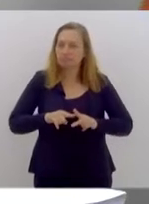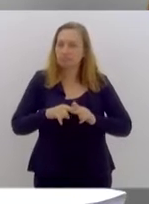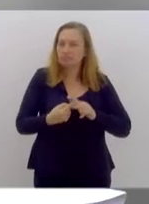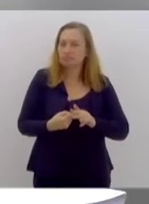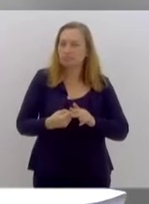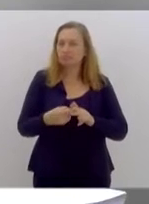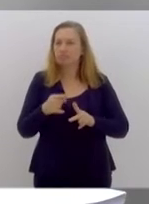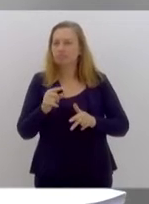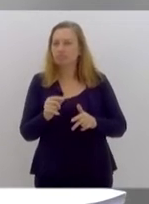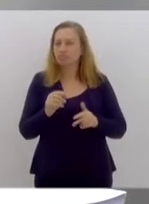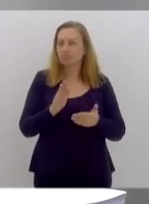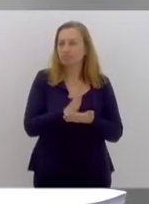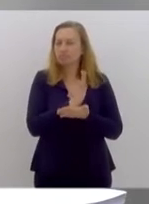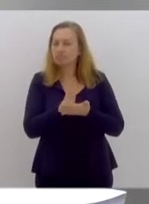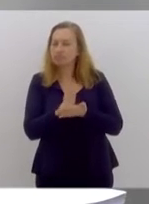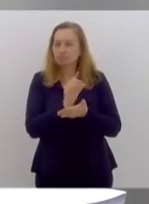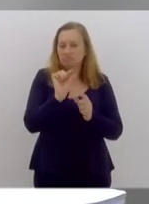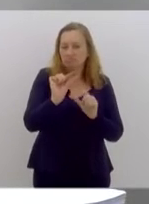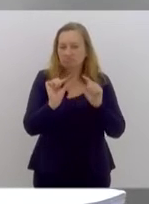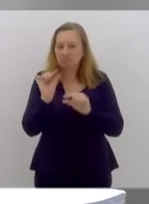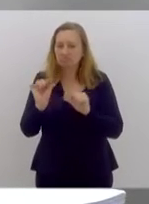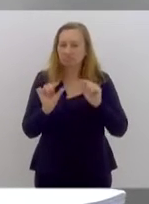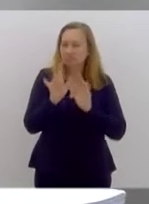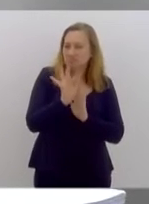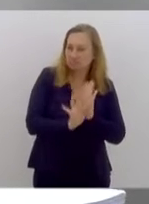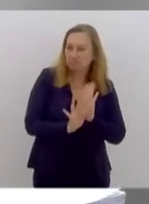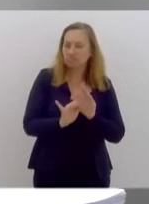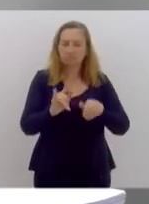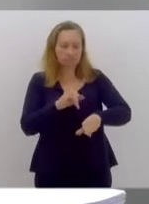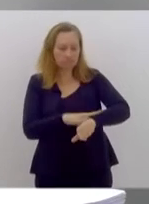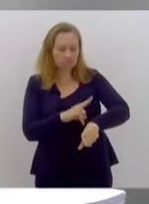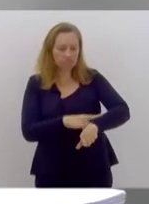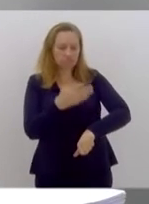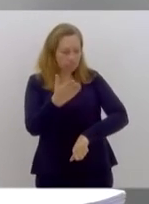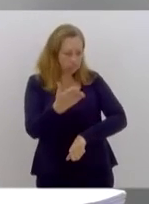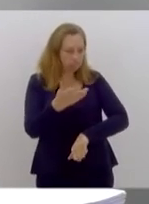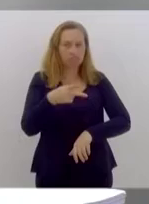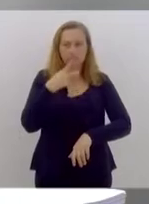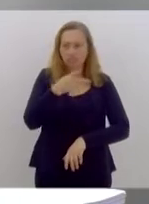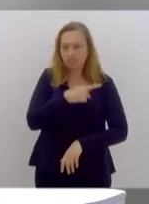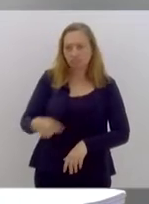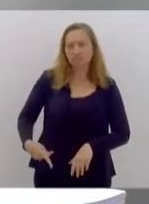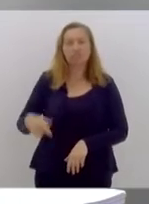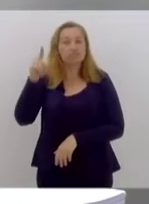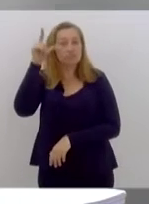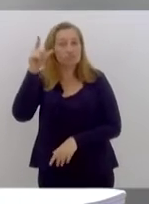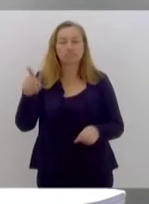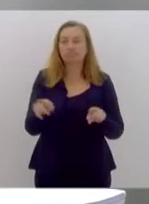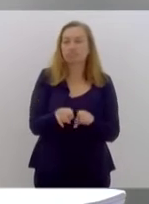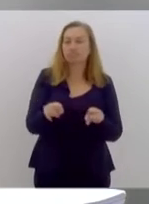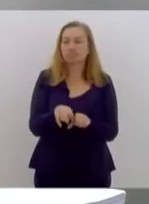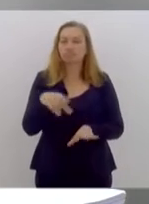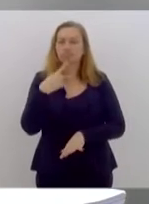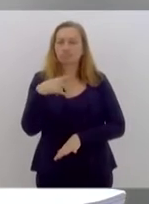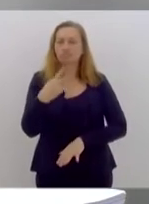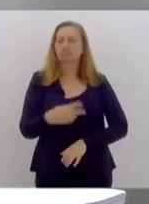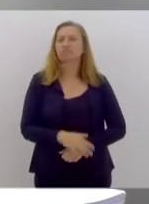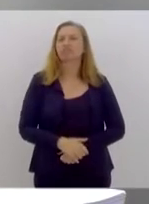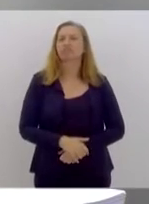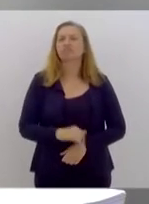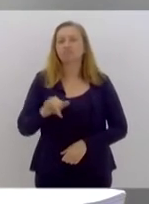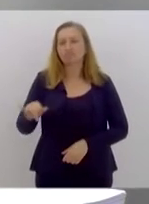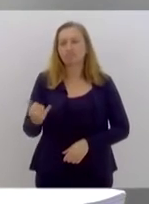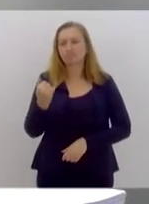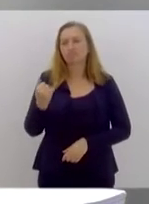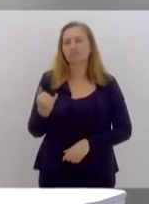de um outro aspecto do texto como a questão dos banheiros mencionada pela presença também quero faltar que